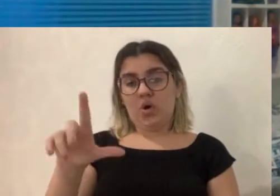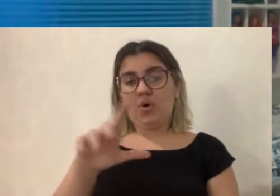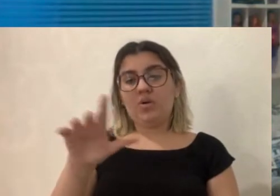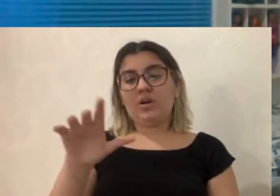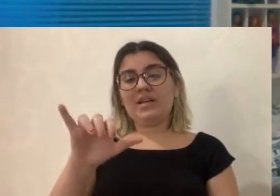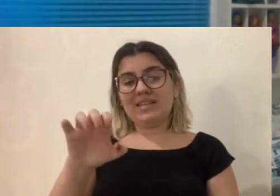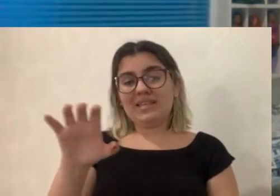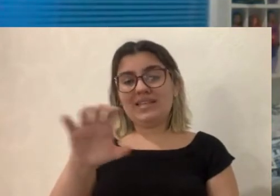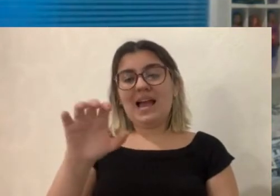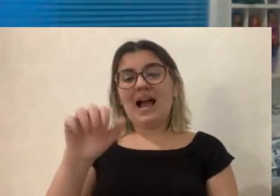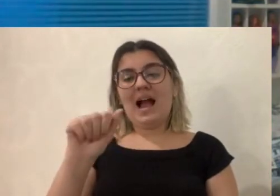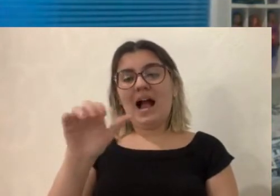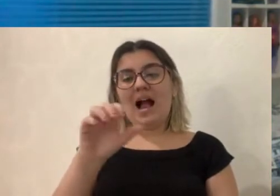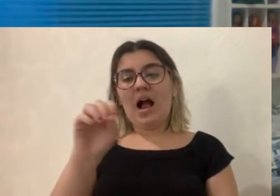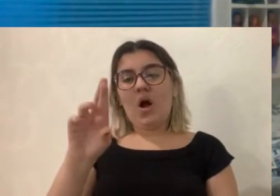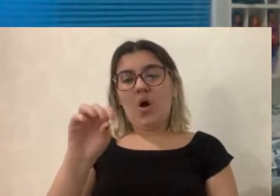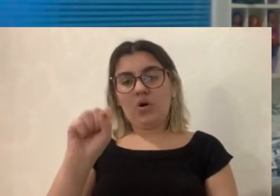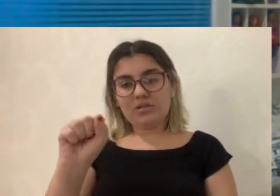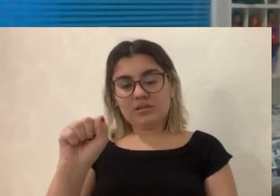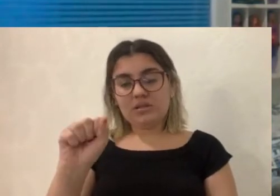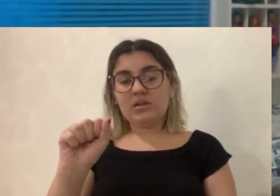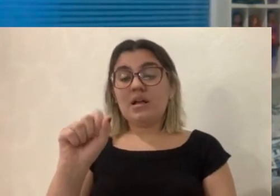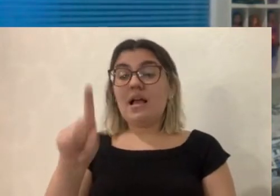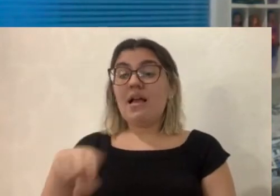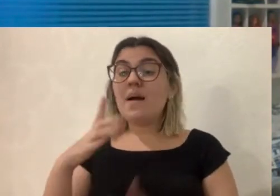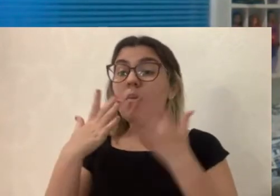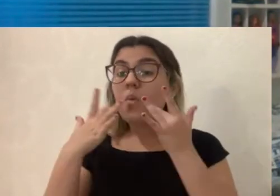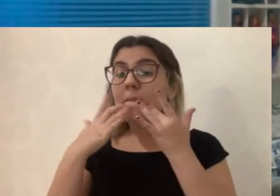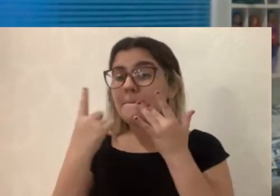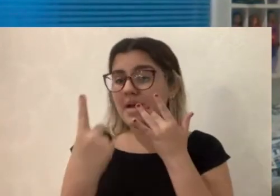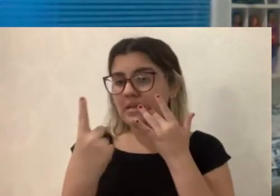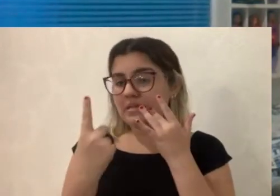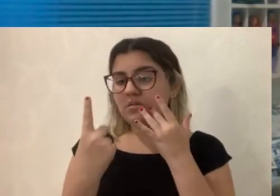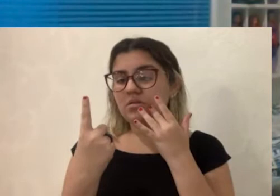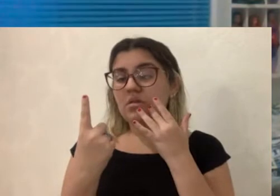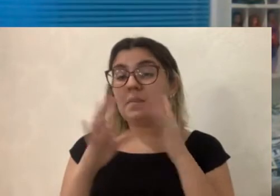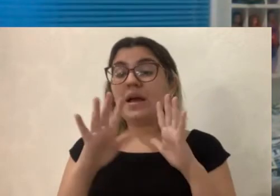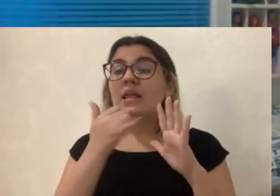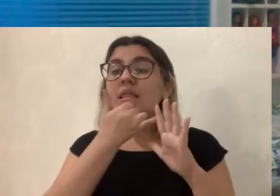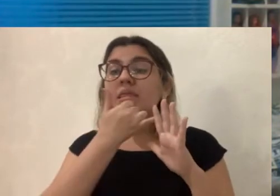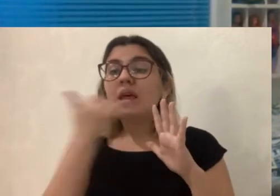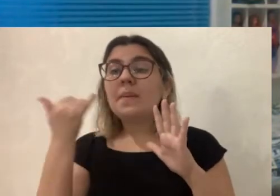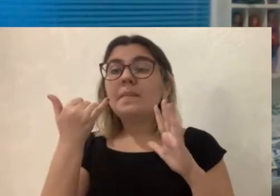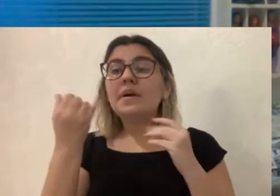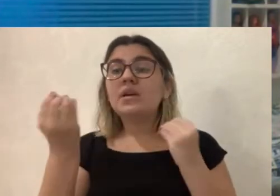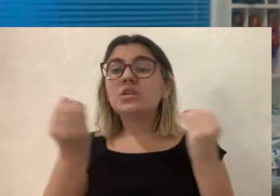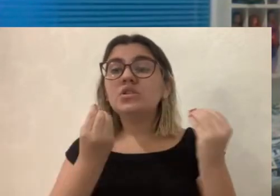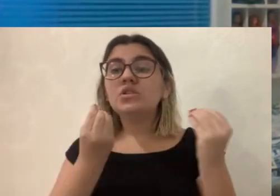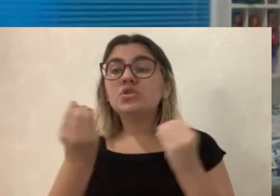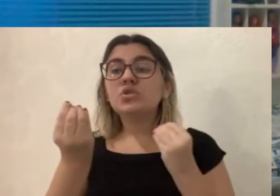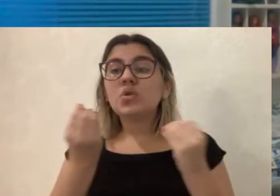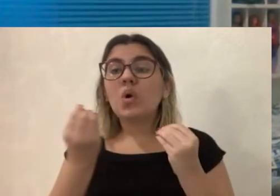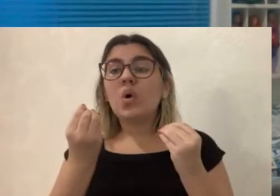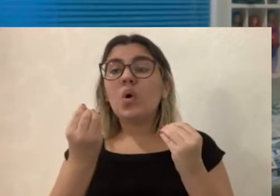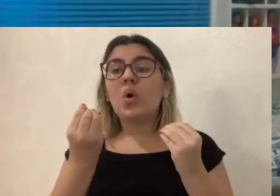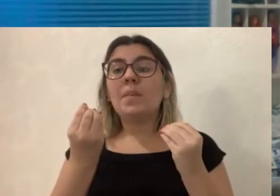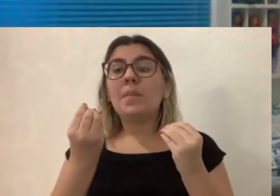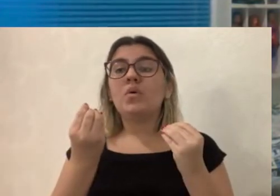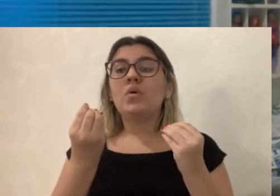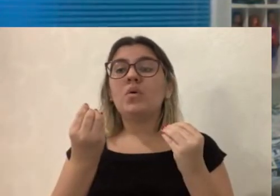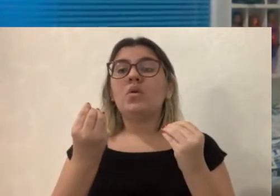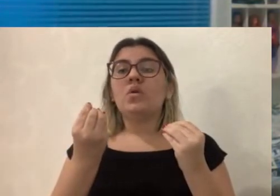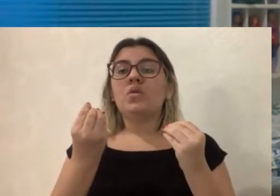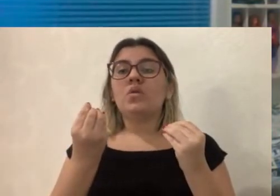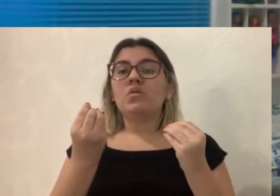sua composição física, você trazia uma peça diferente para si.